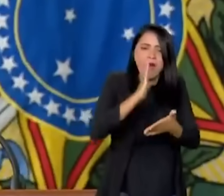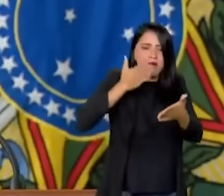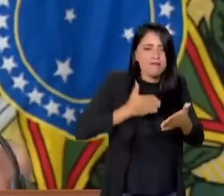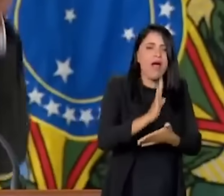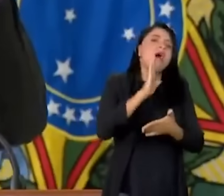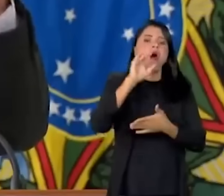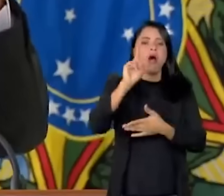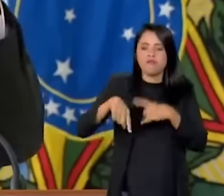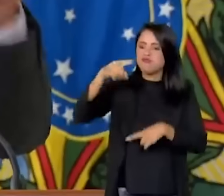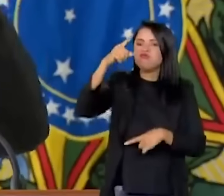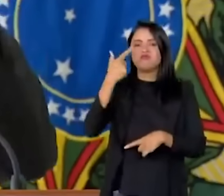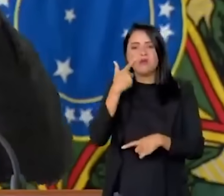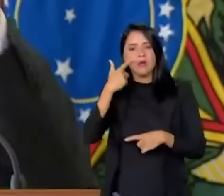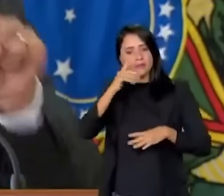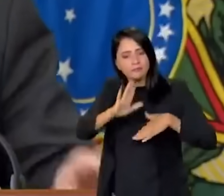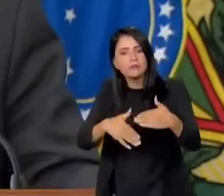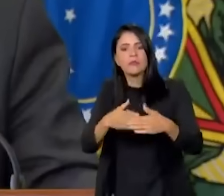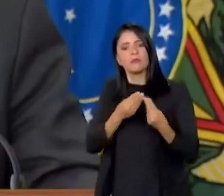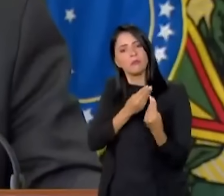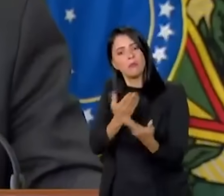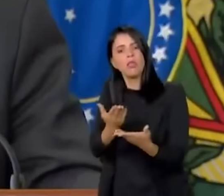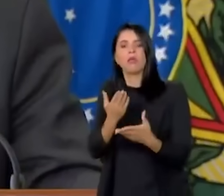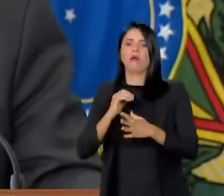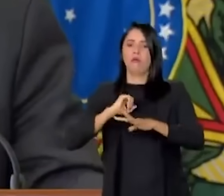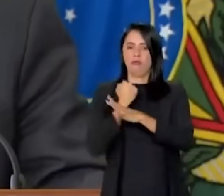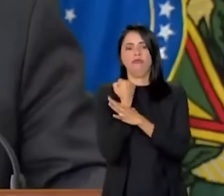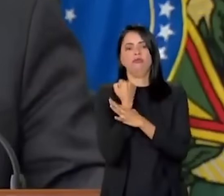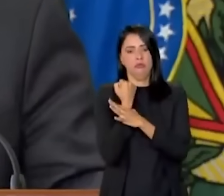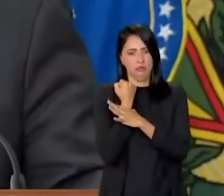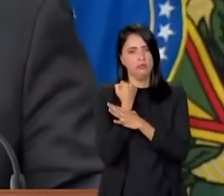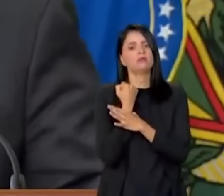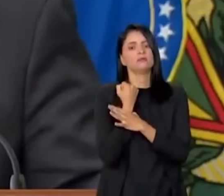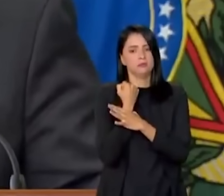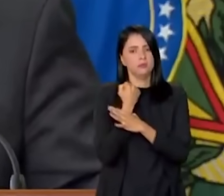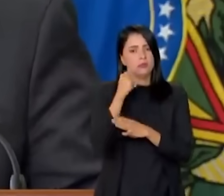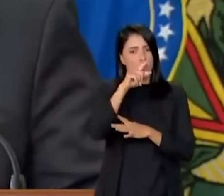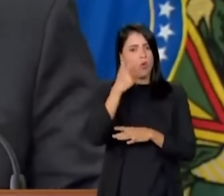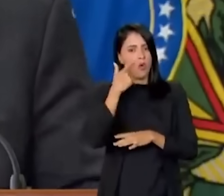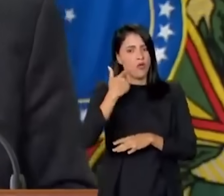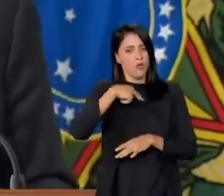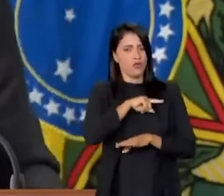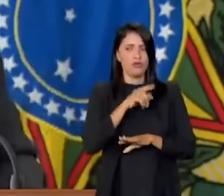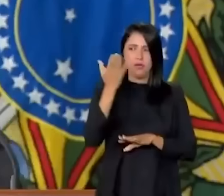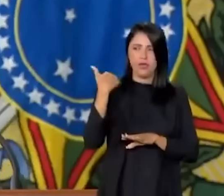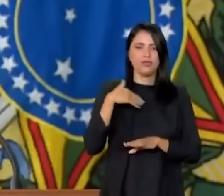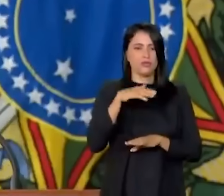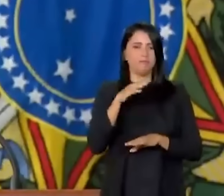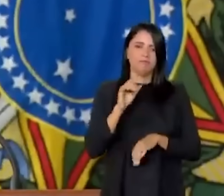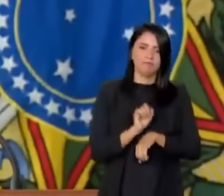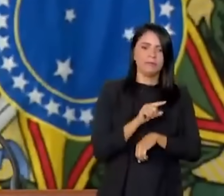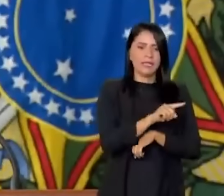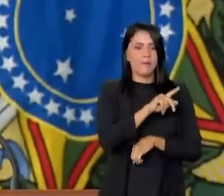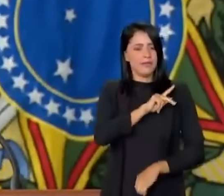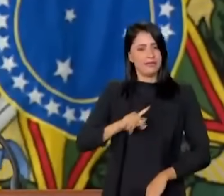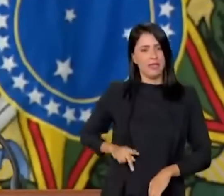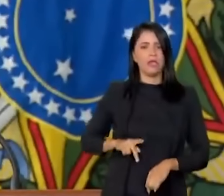pouco mais para dar a eles garantia que quando nós deixamos a presidência da República,